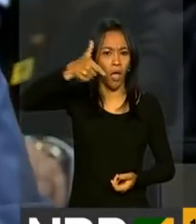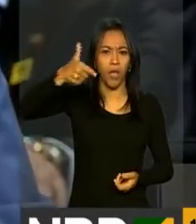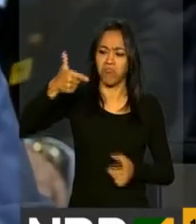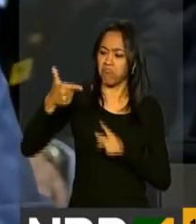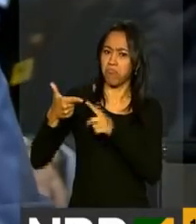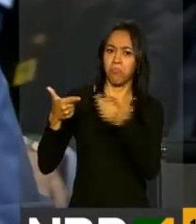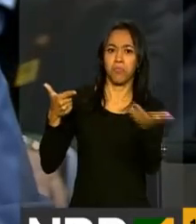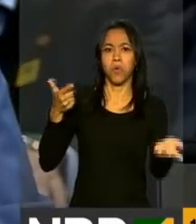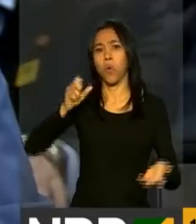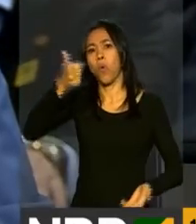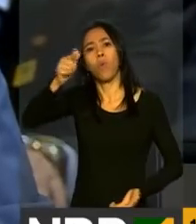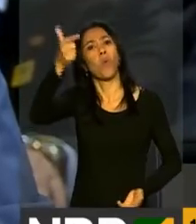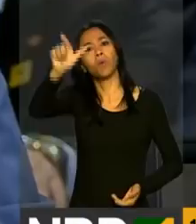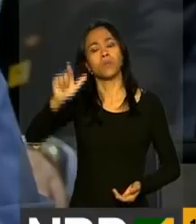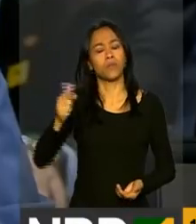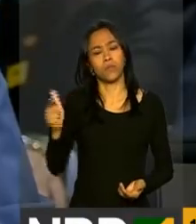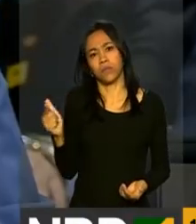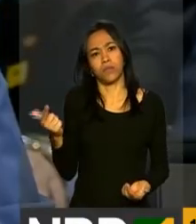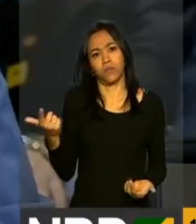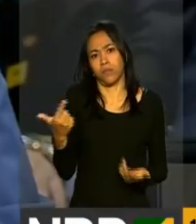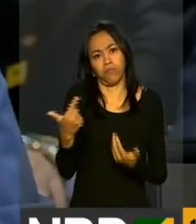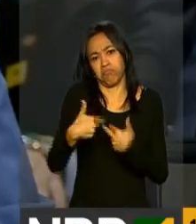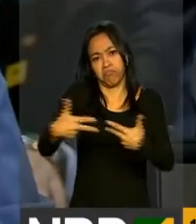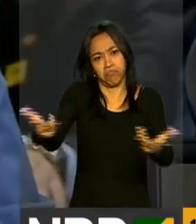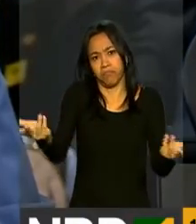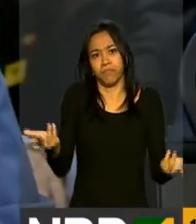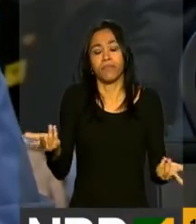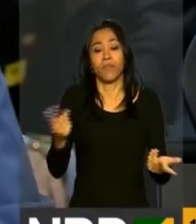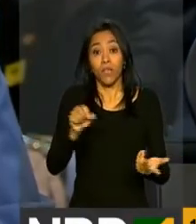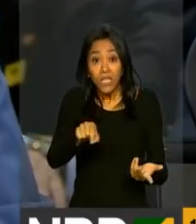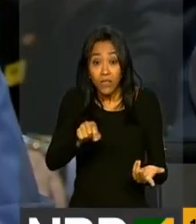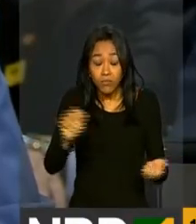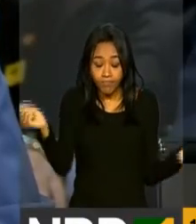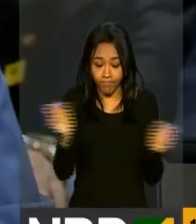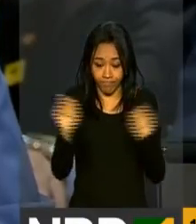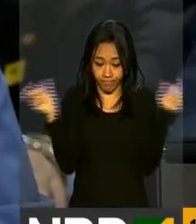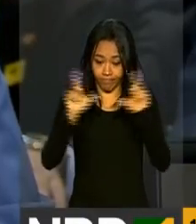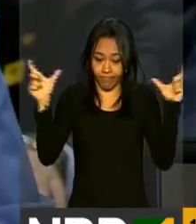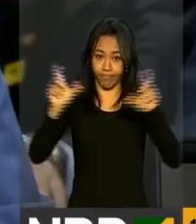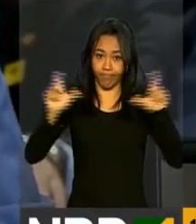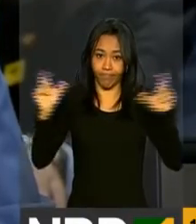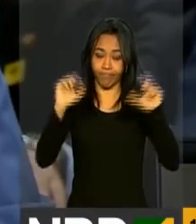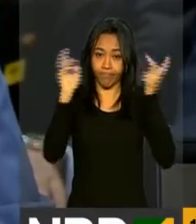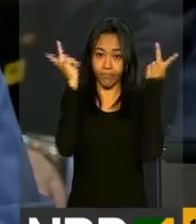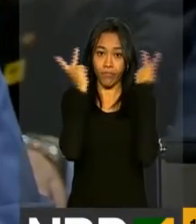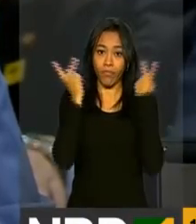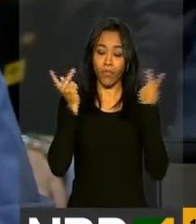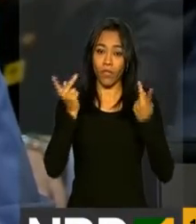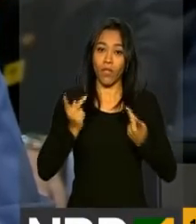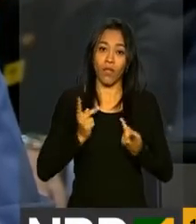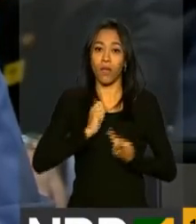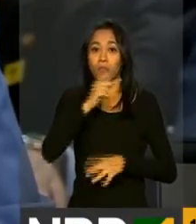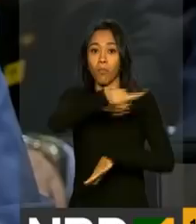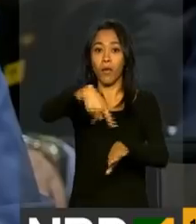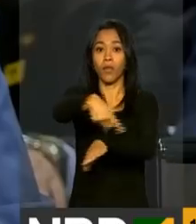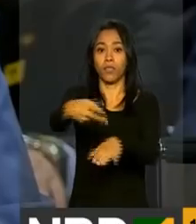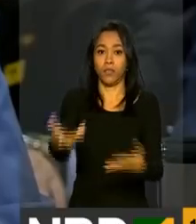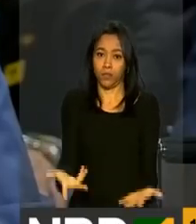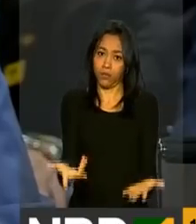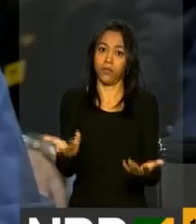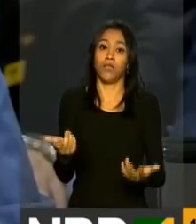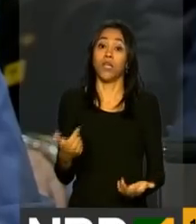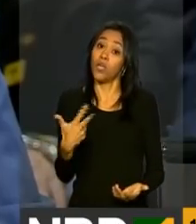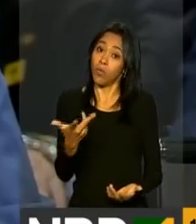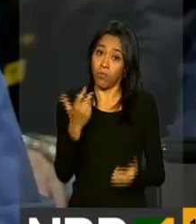balas perdidas ou por outras ou por outras razões causa uma comoção é nacional eu posso dizer isso aos senhores e as senhoras